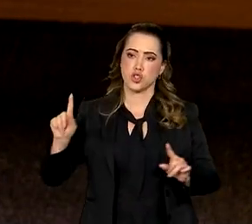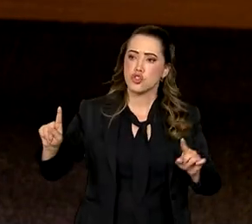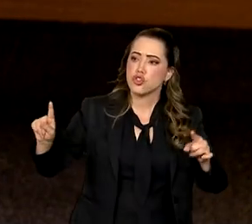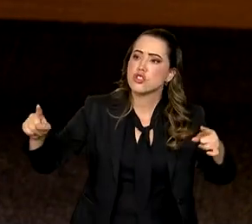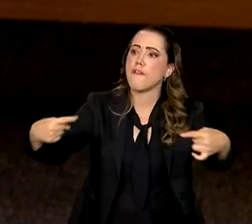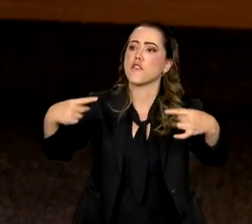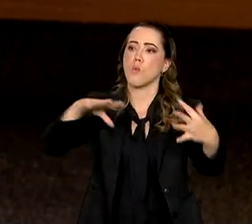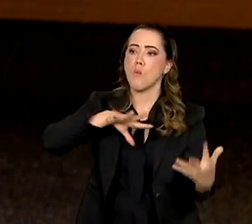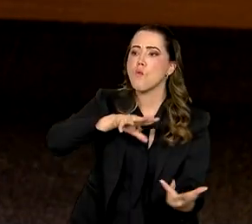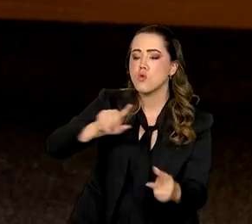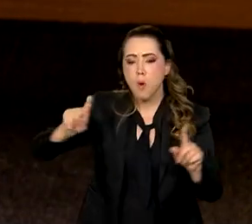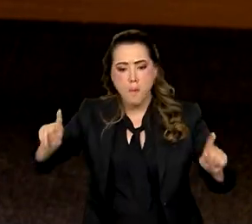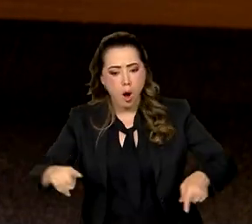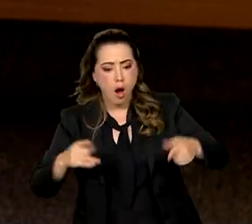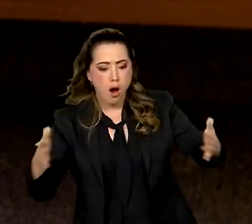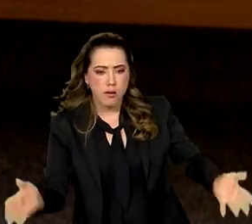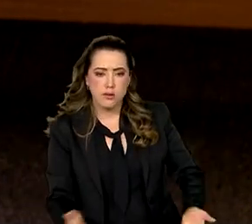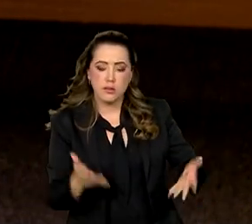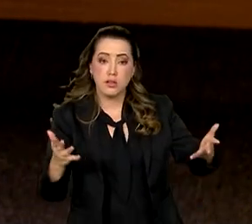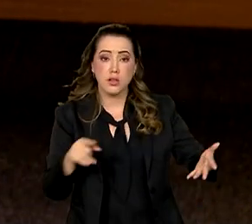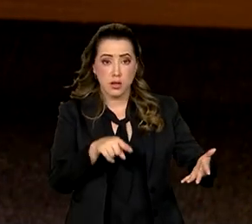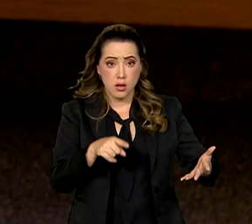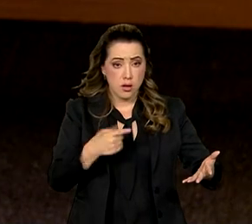mundo, veja só,